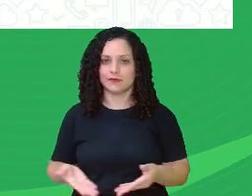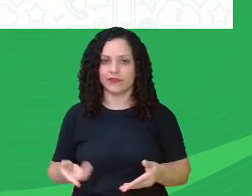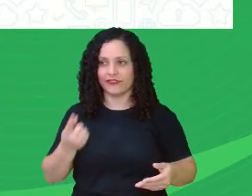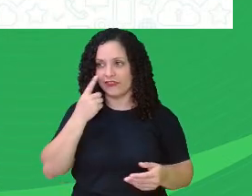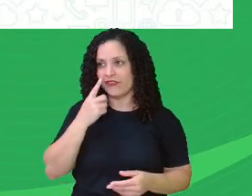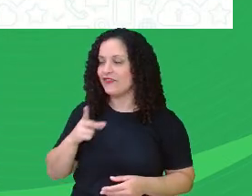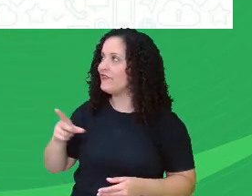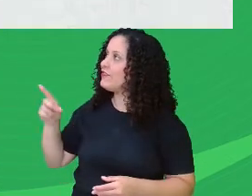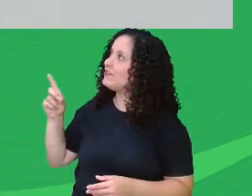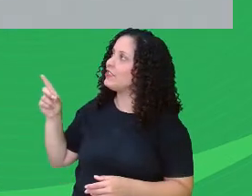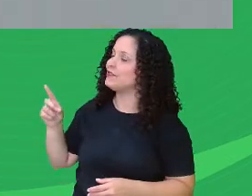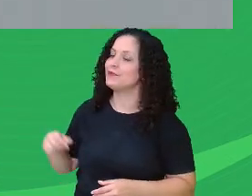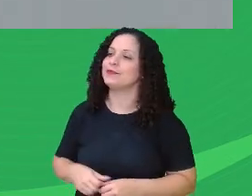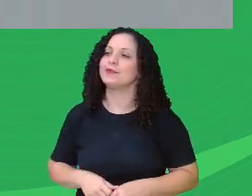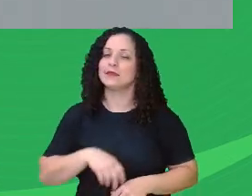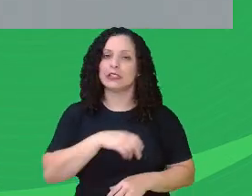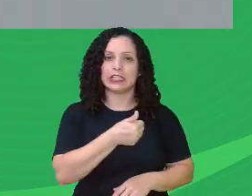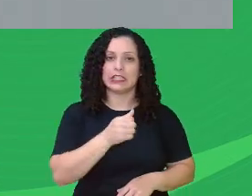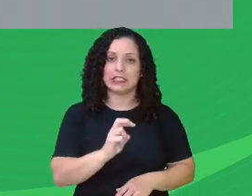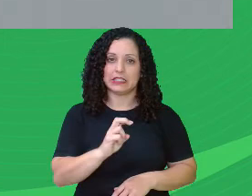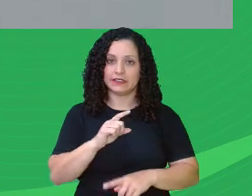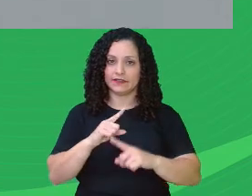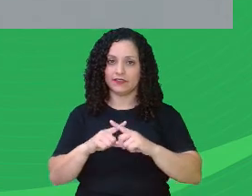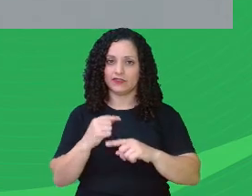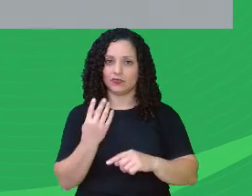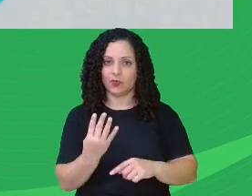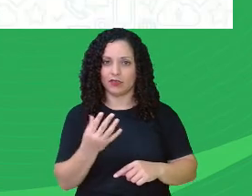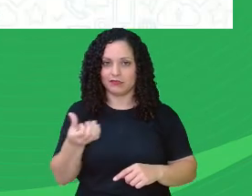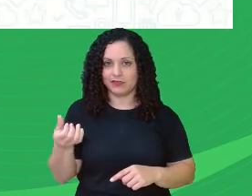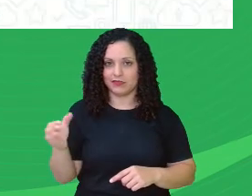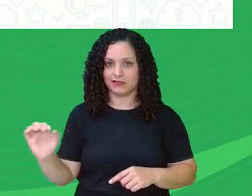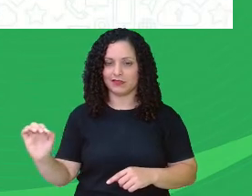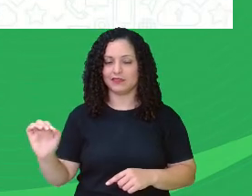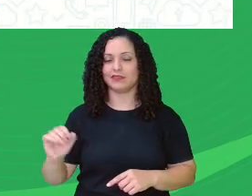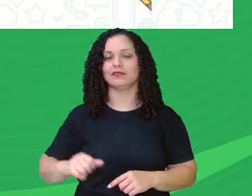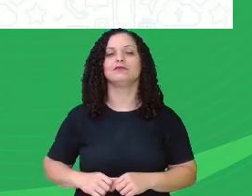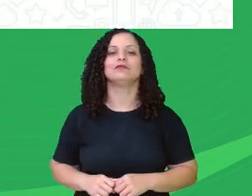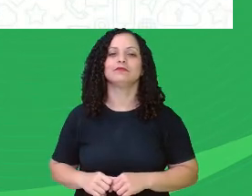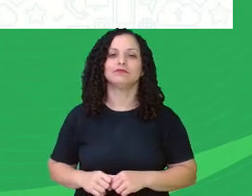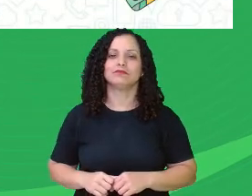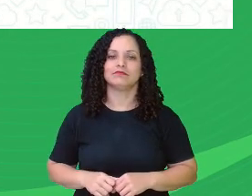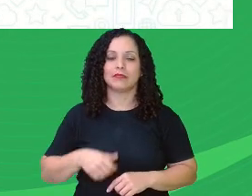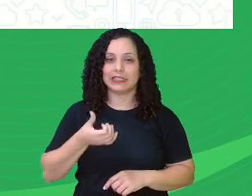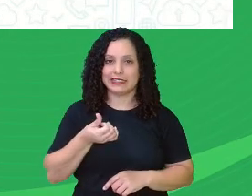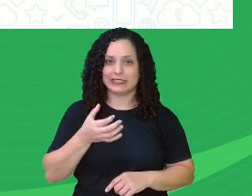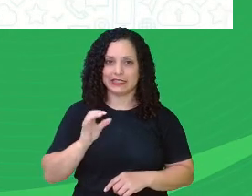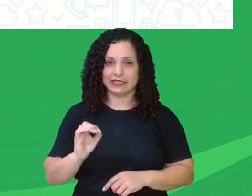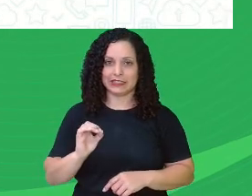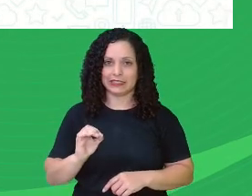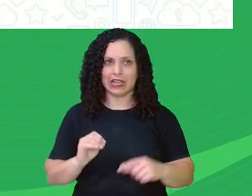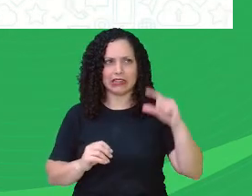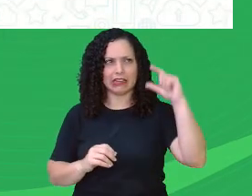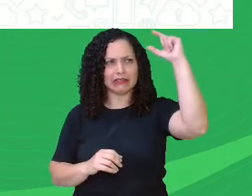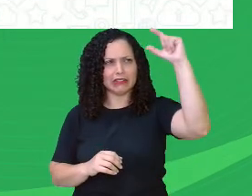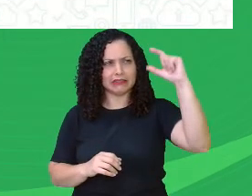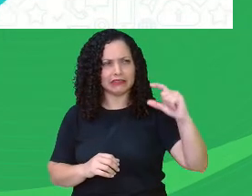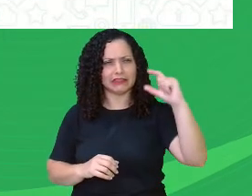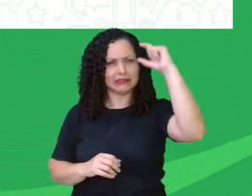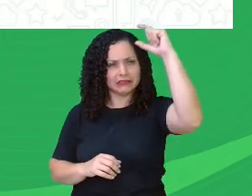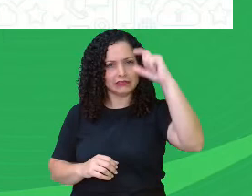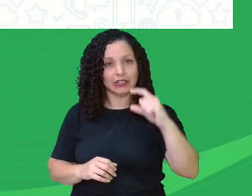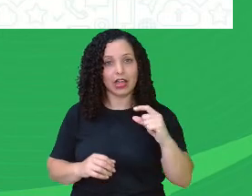valor correspondente. 15 vezes 4 igual a 60. Então, observem que deu 60 cubinhos ao todo. Deixa eu voltar